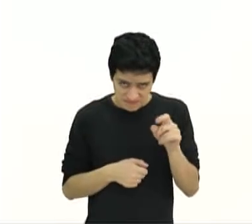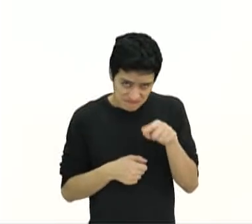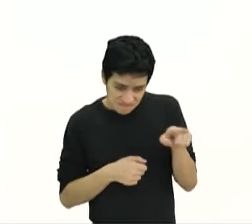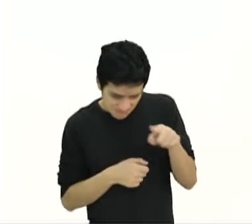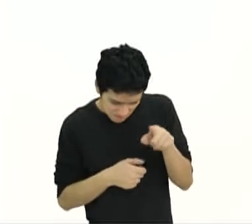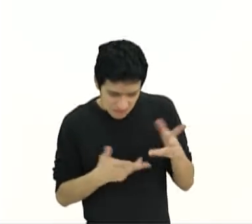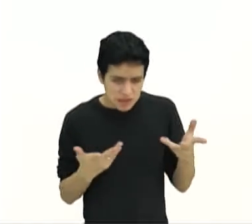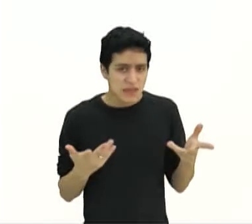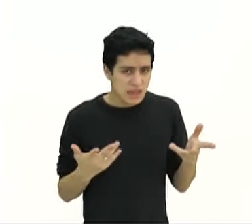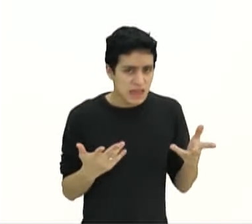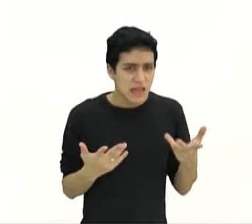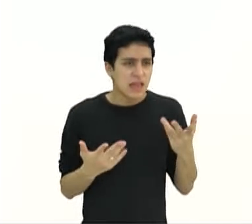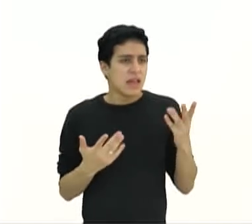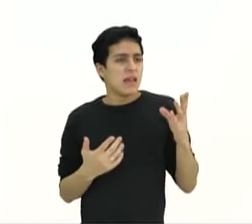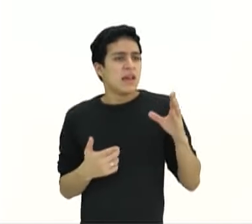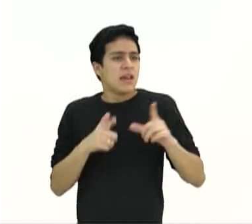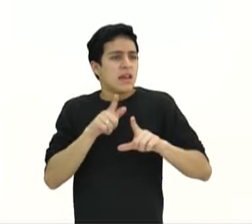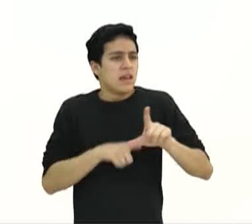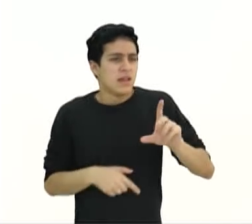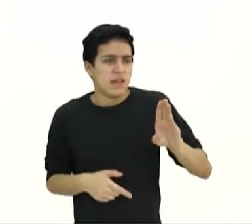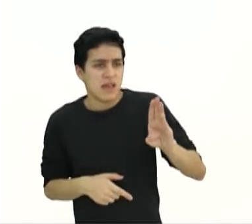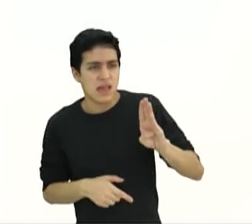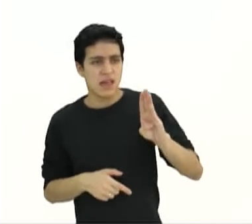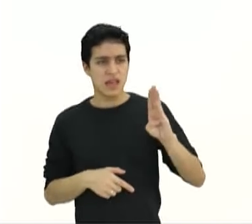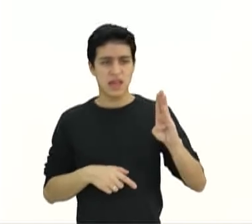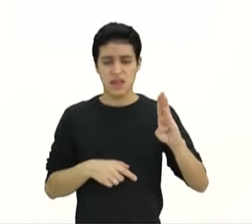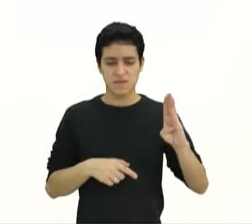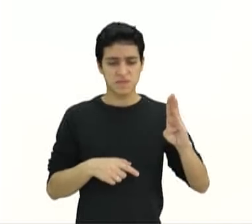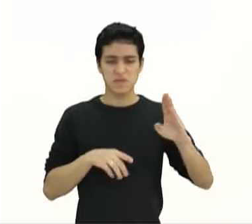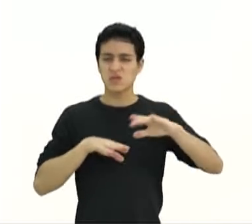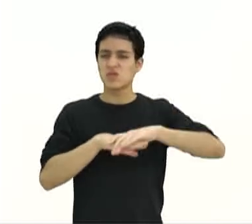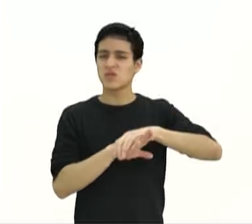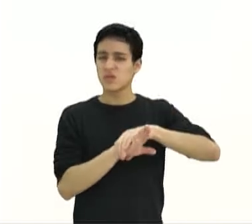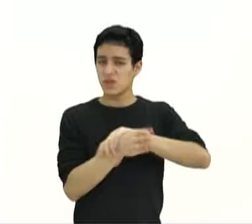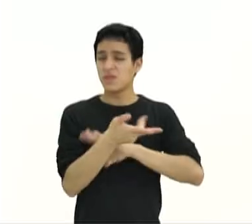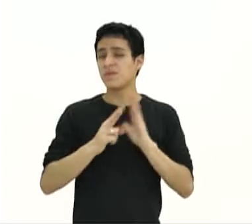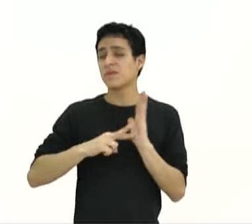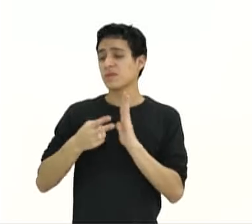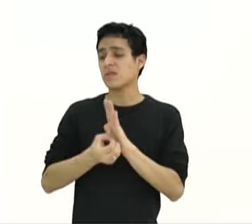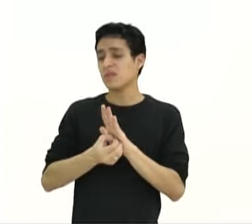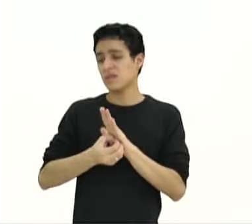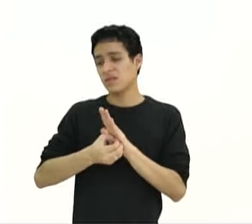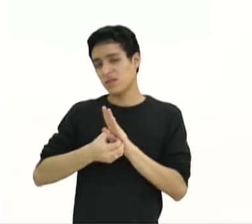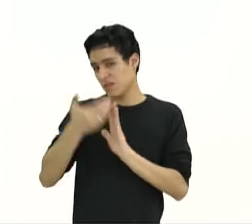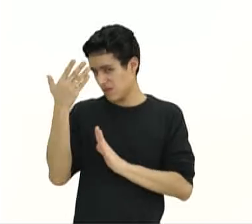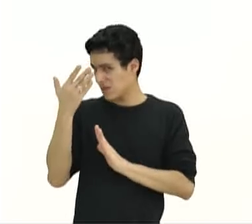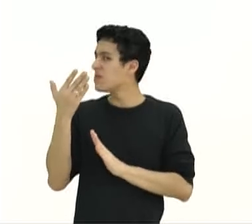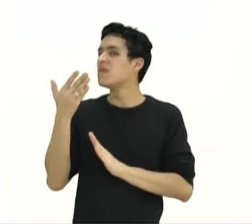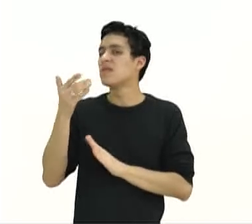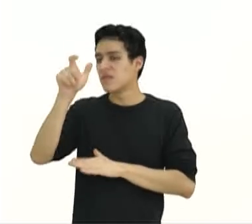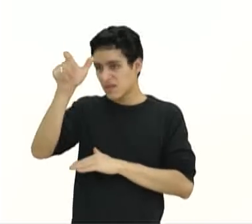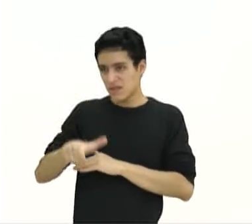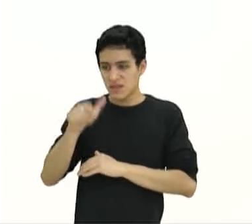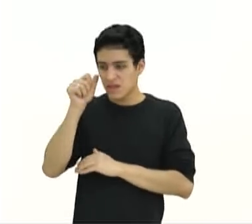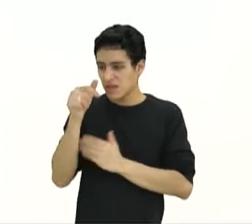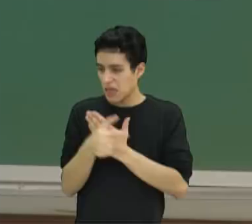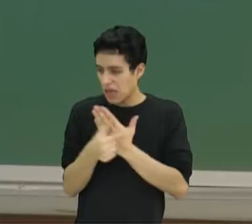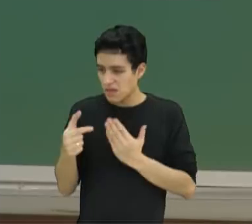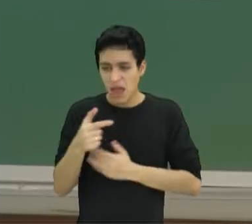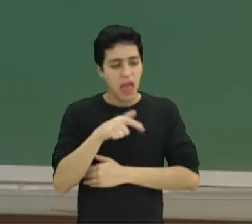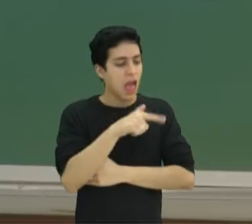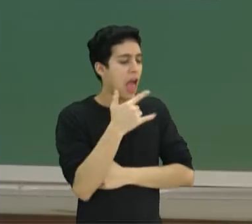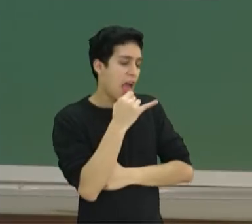pensou, anotou a letra B, costumo, significa que algumas vezes a autora fez ou faz a ação